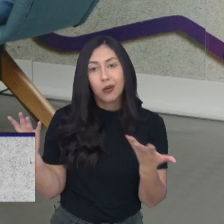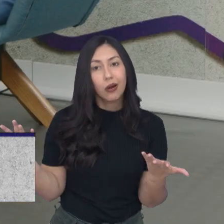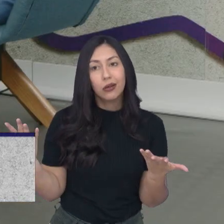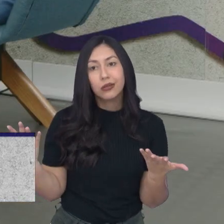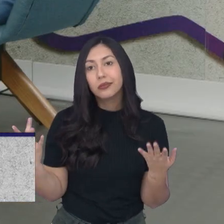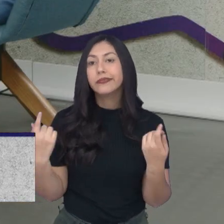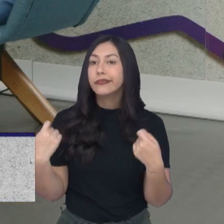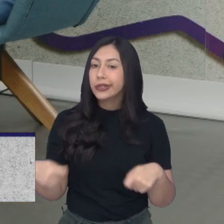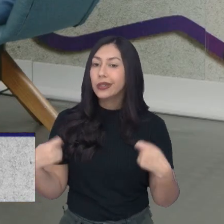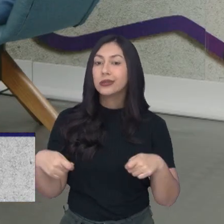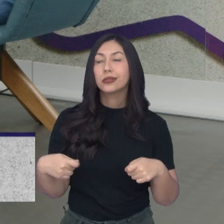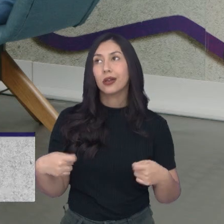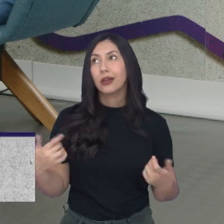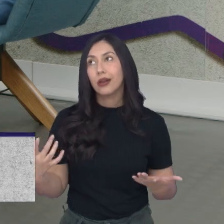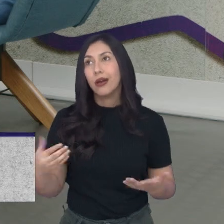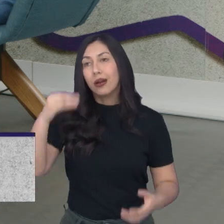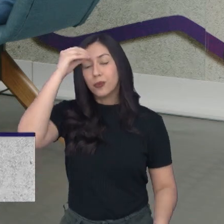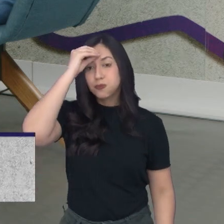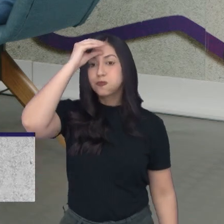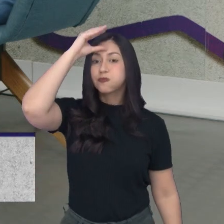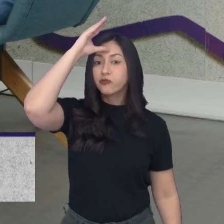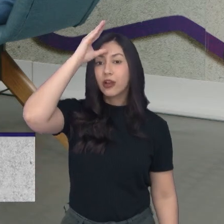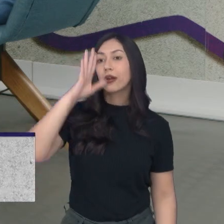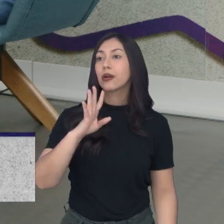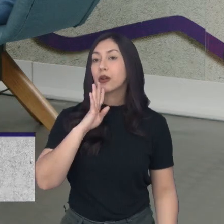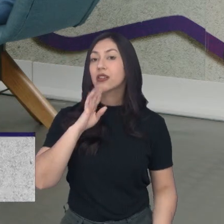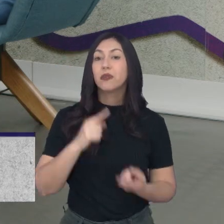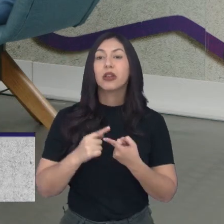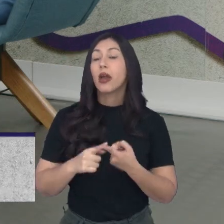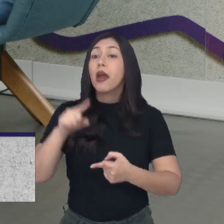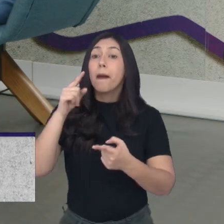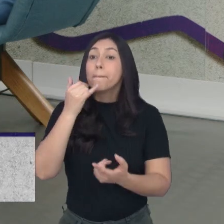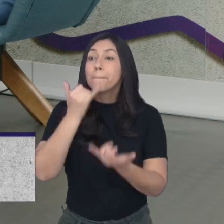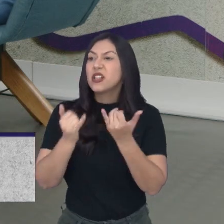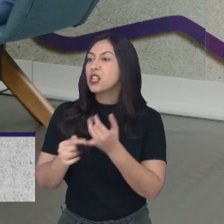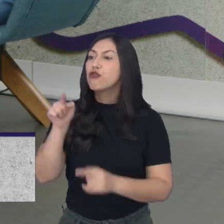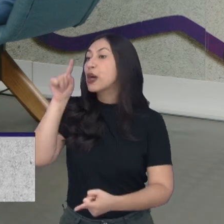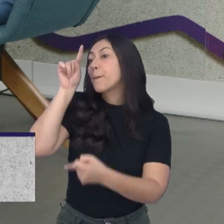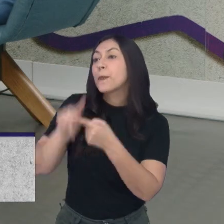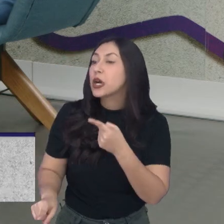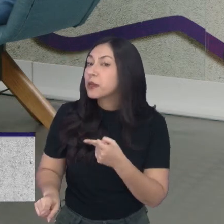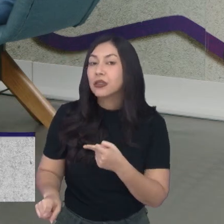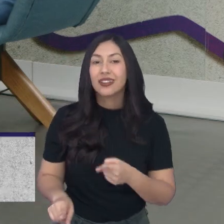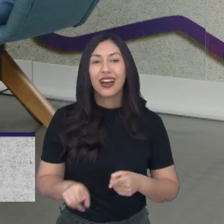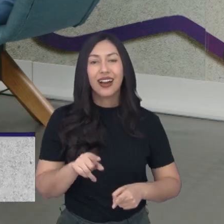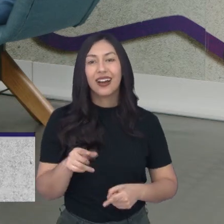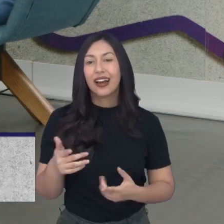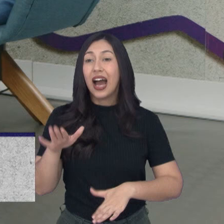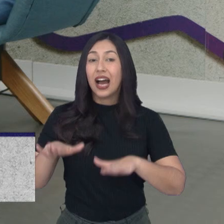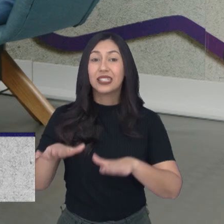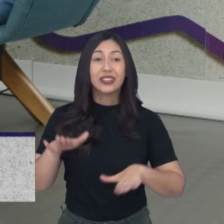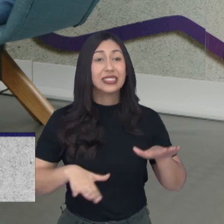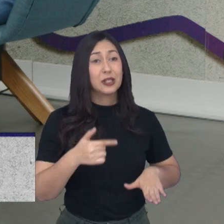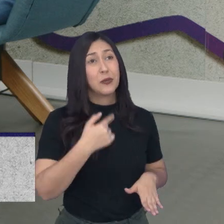questão de você, também de você parecer que está proibindo de consumir algo. Uhum. E parece que não vai sustentar, não, eu não vou